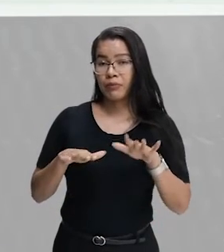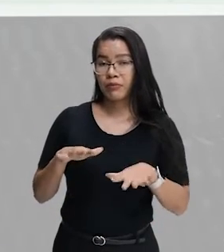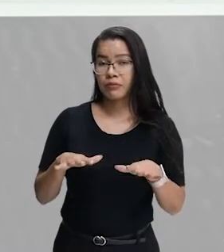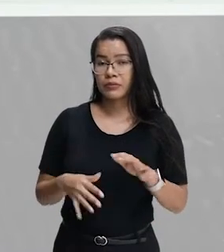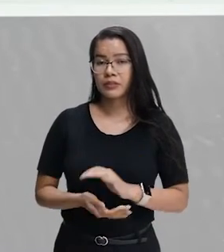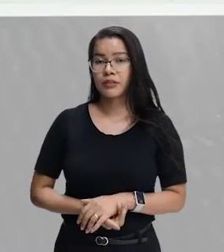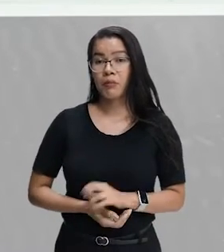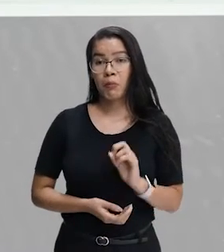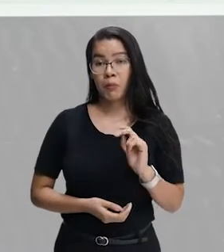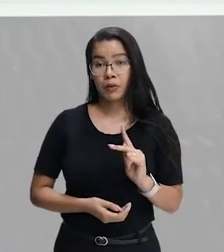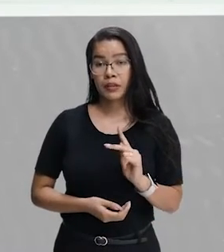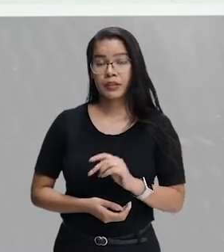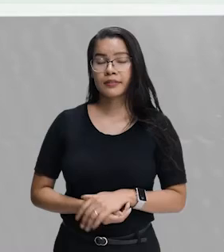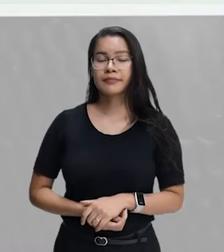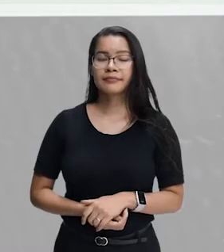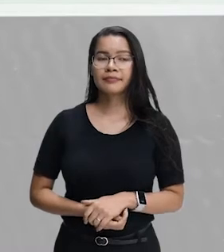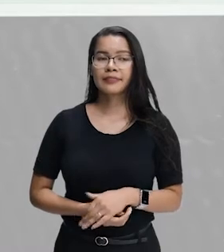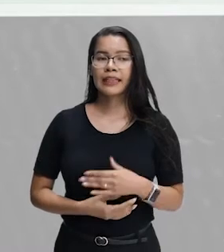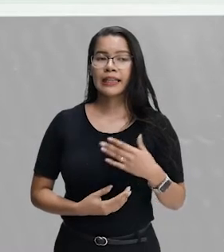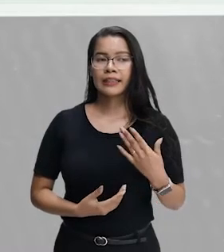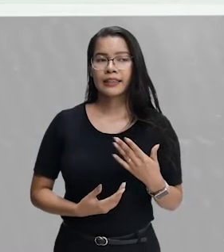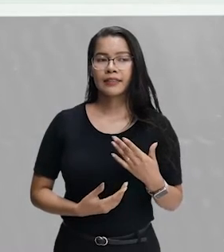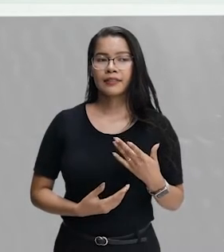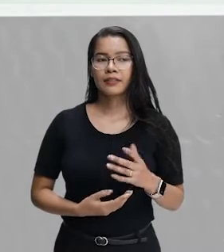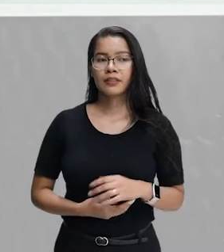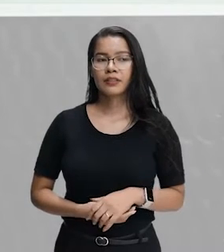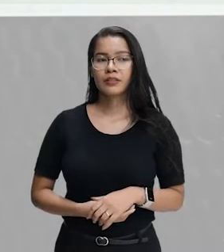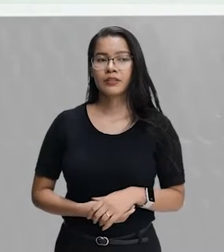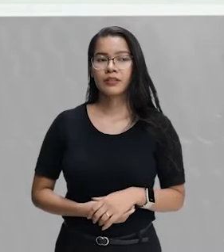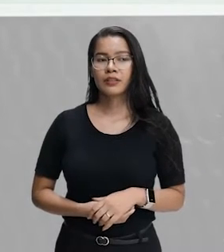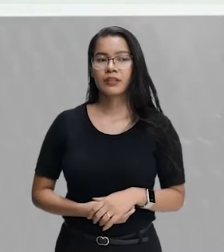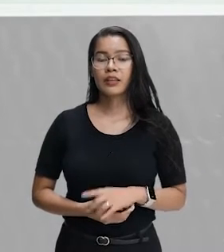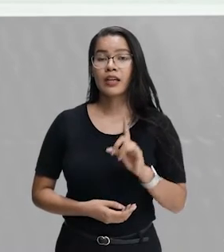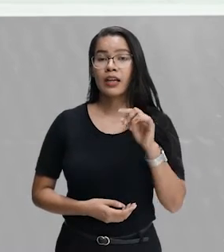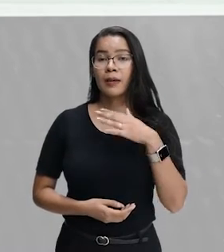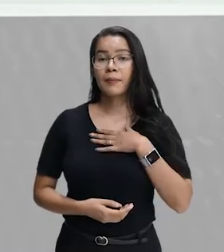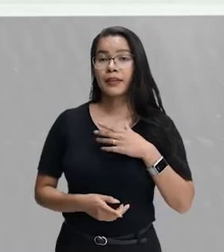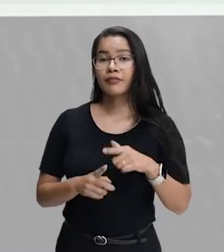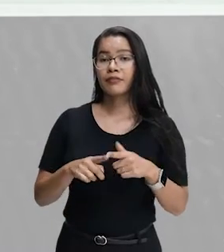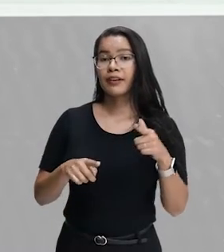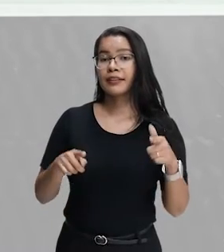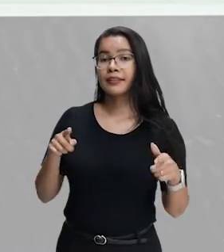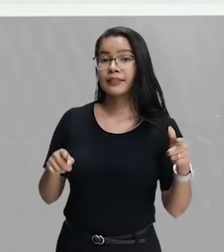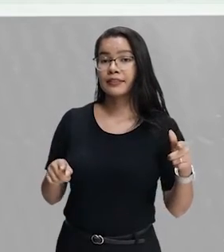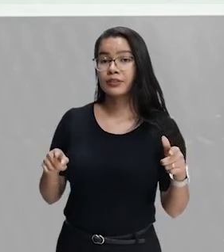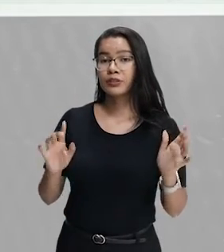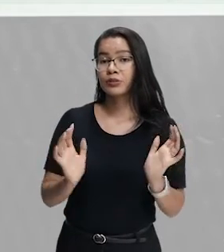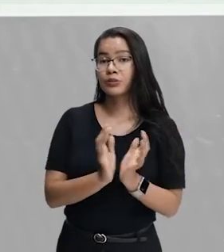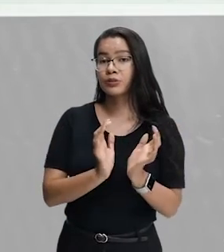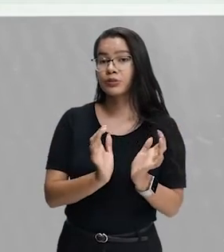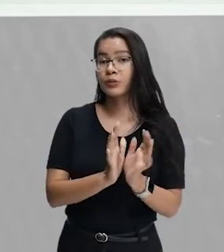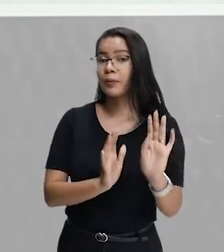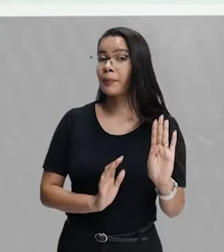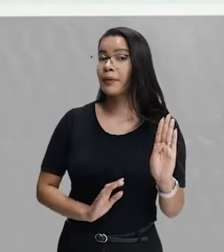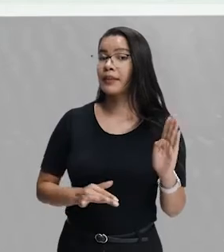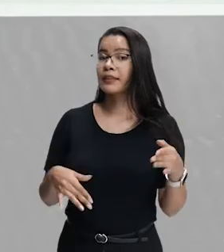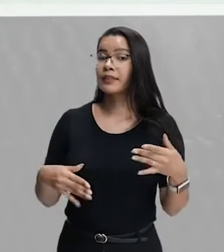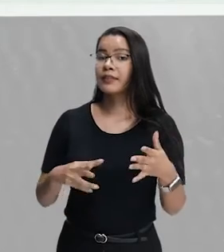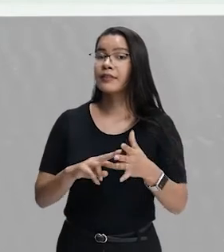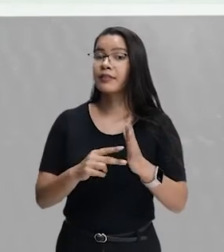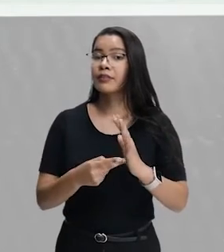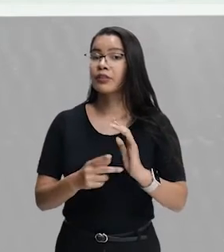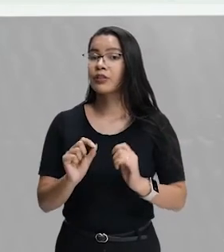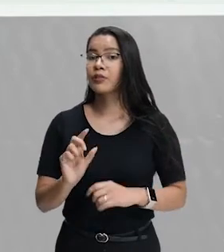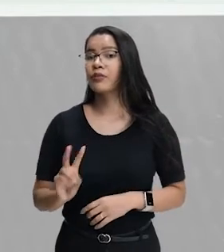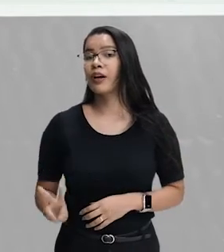aproximado. Beleza. Então, esse aqui, no caso, foi a minha variância do grupo B. Então, quer dizer que esse valor